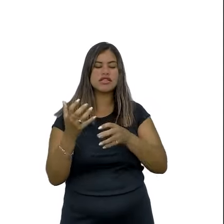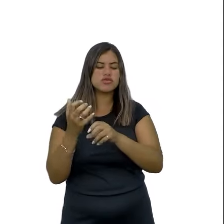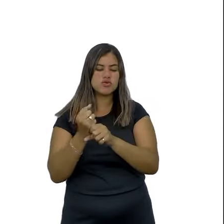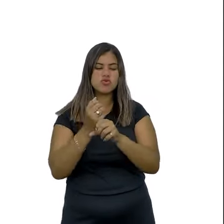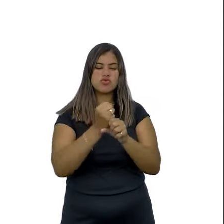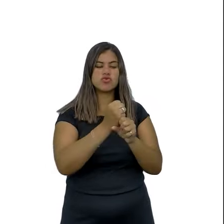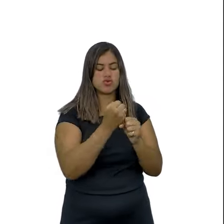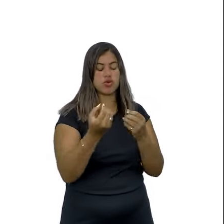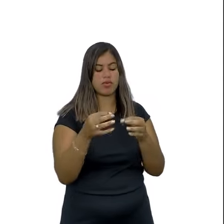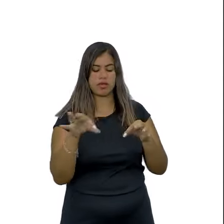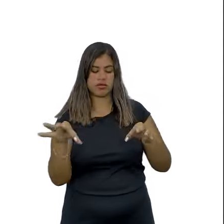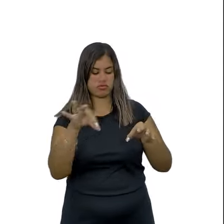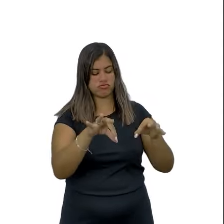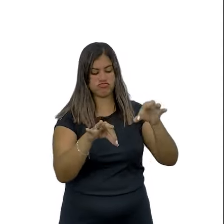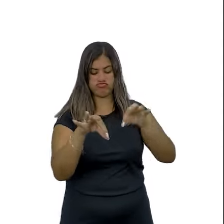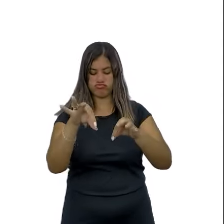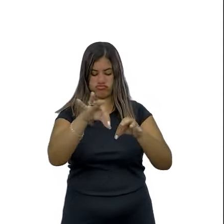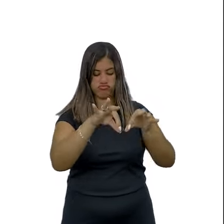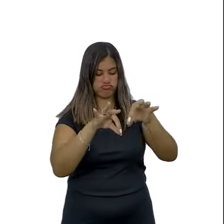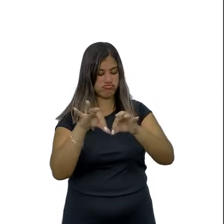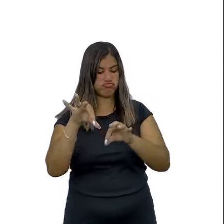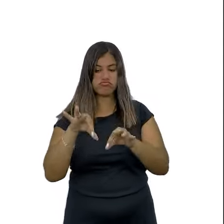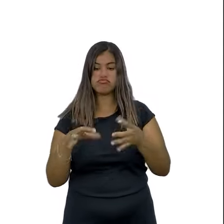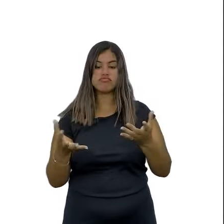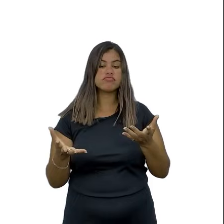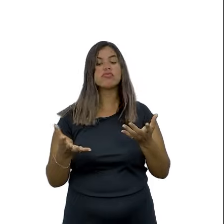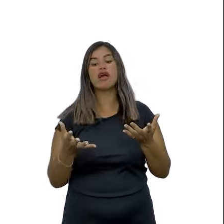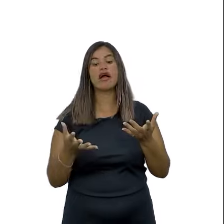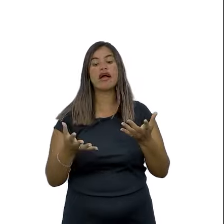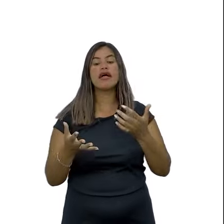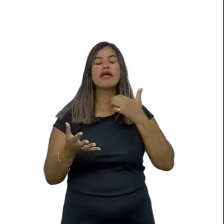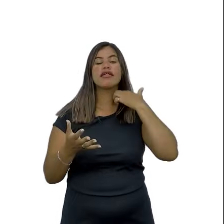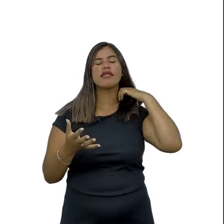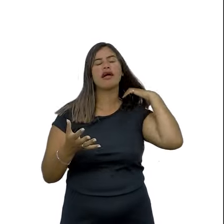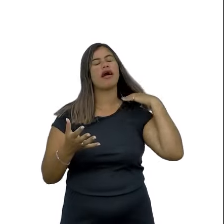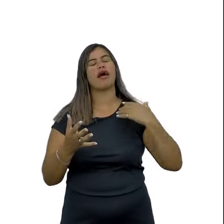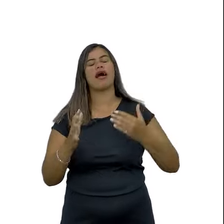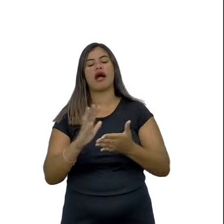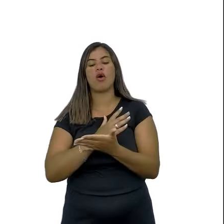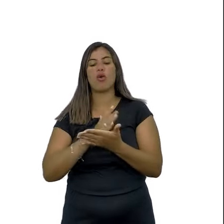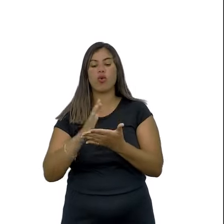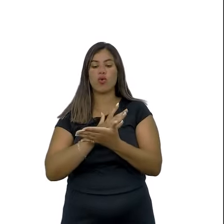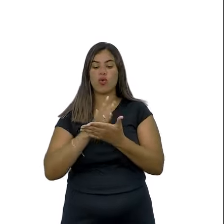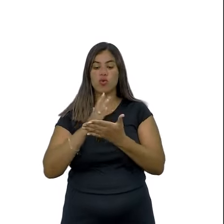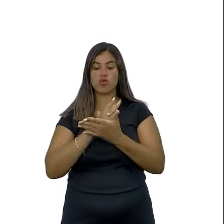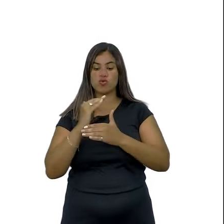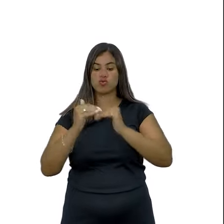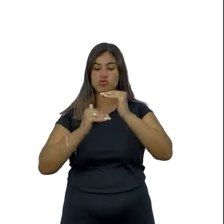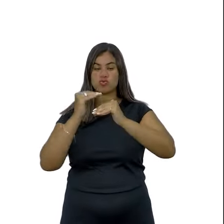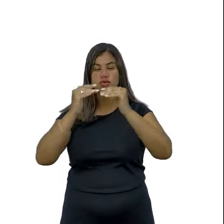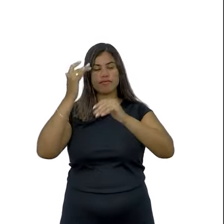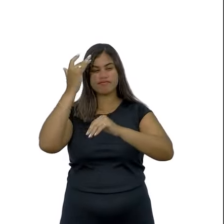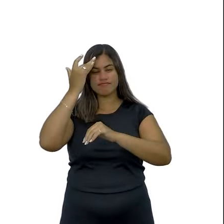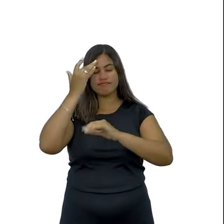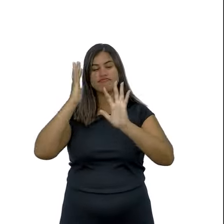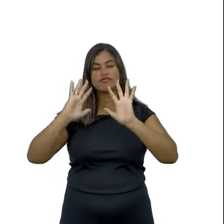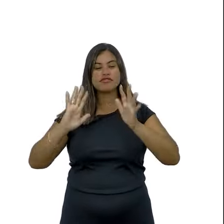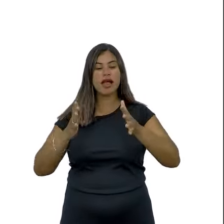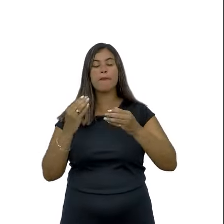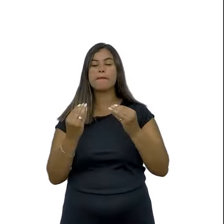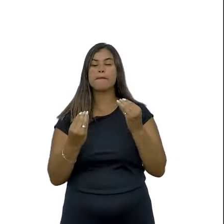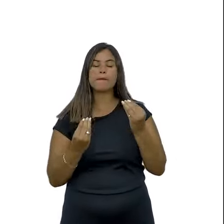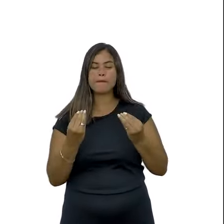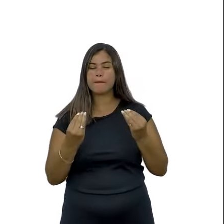façam pareamento, para que alguns, né, a gente sempre tem alguns que são avançados, já